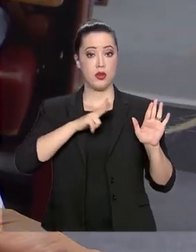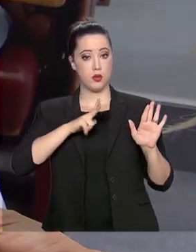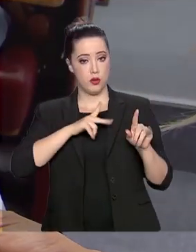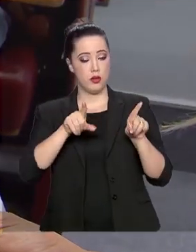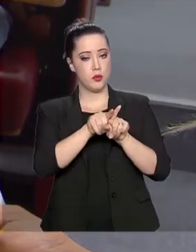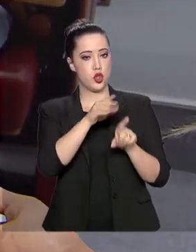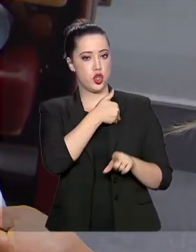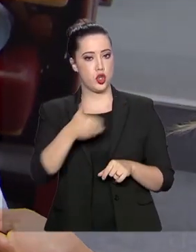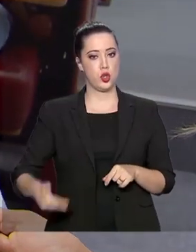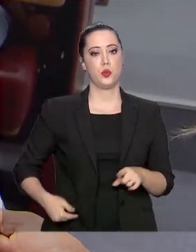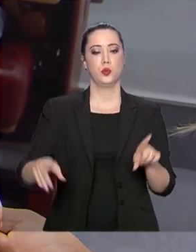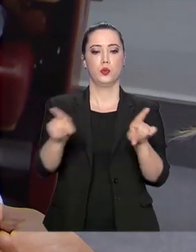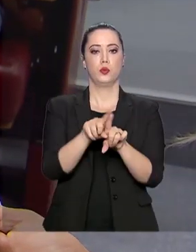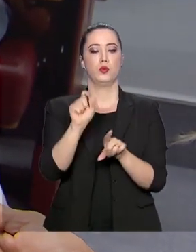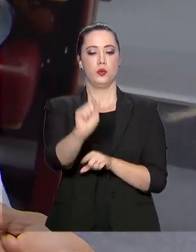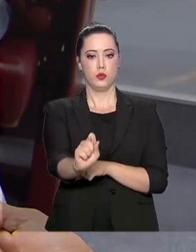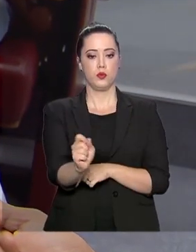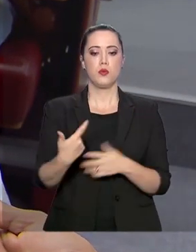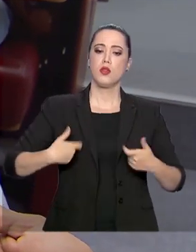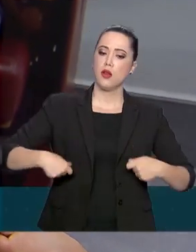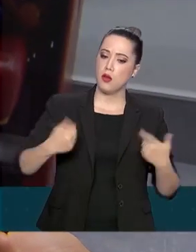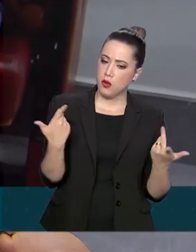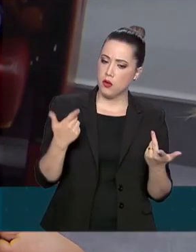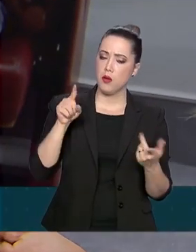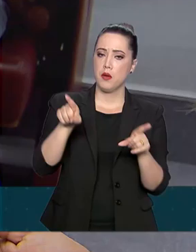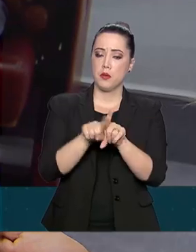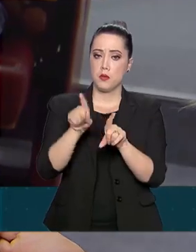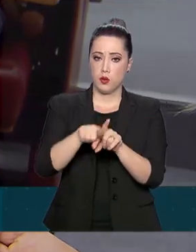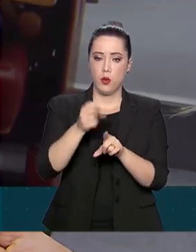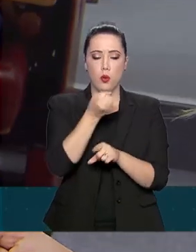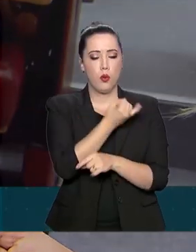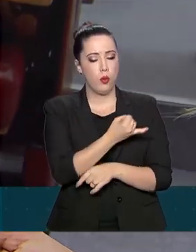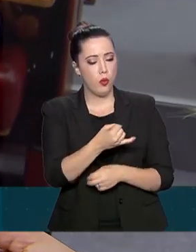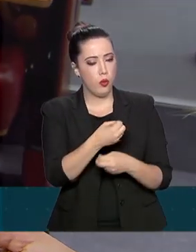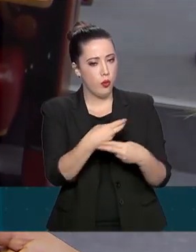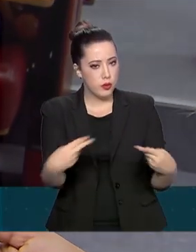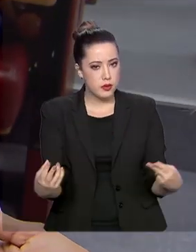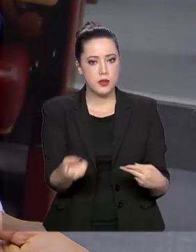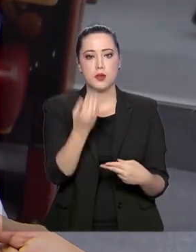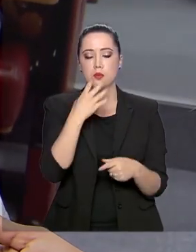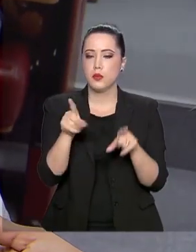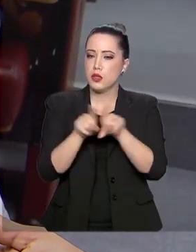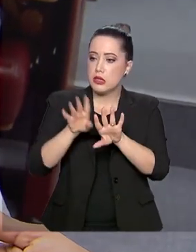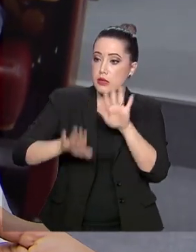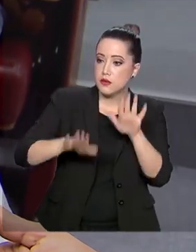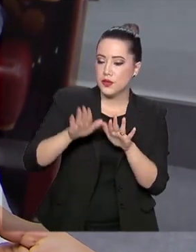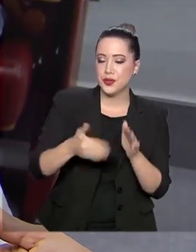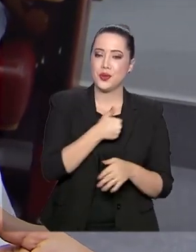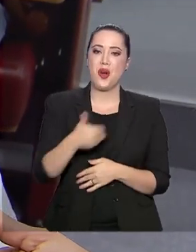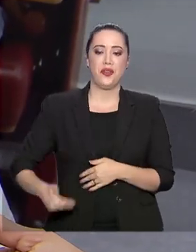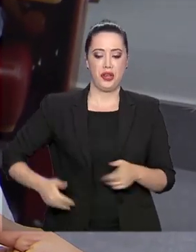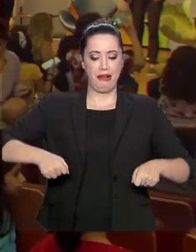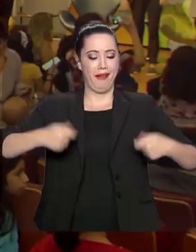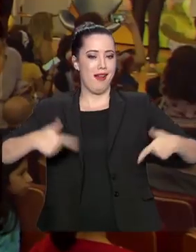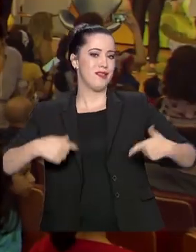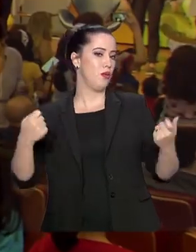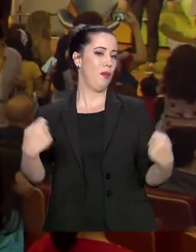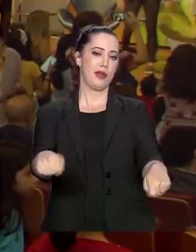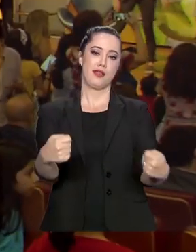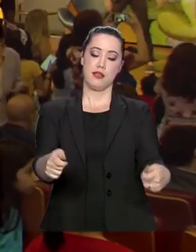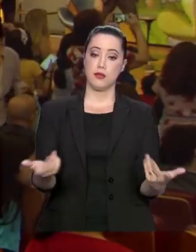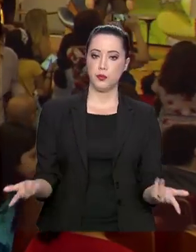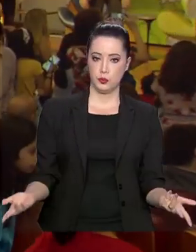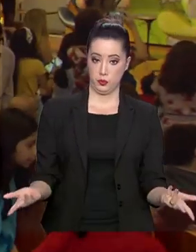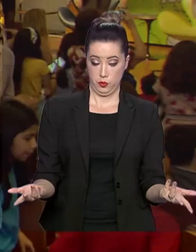gosto de gastar dinheiro com coisas boas, mas também eu sei que, às vezes, o governo gasta dinheiro com coisas desnecessárias. As